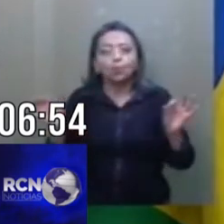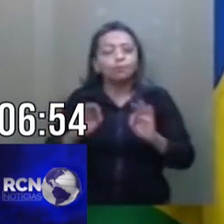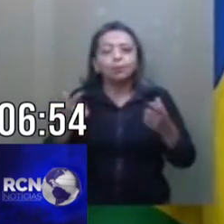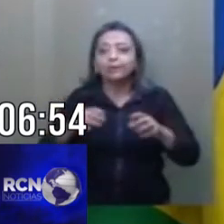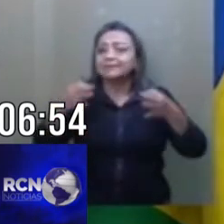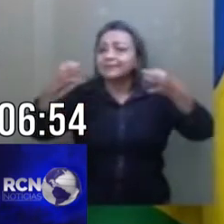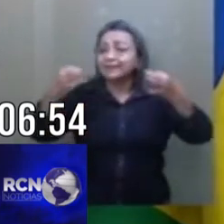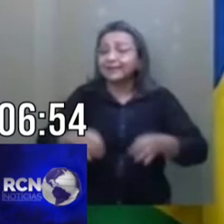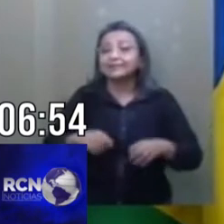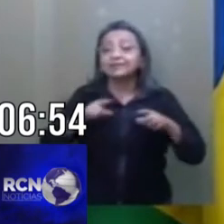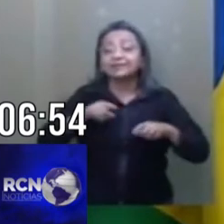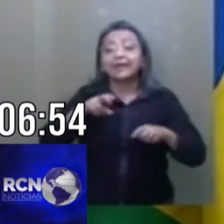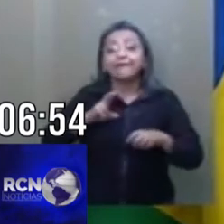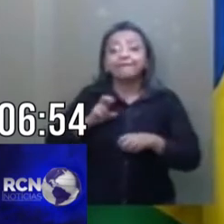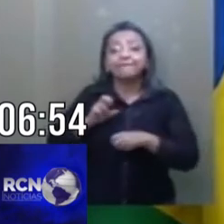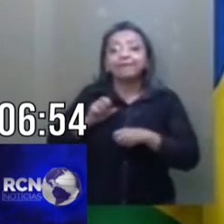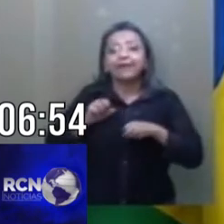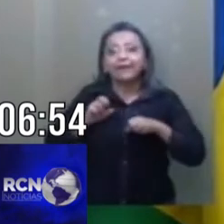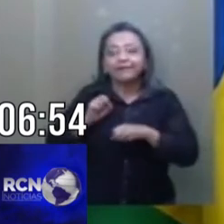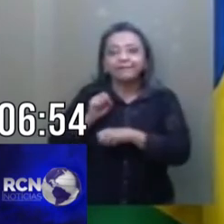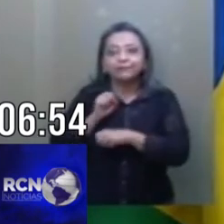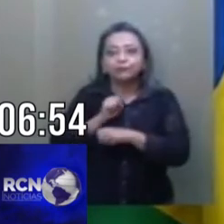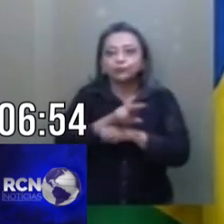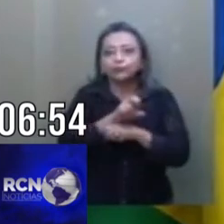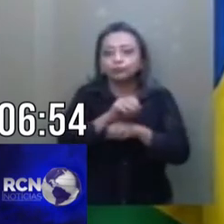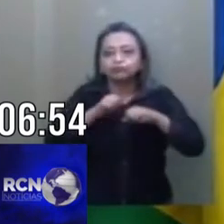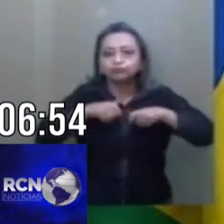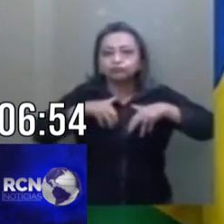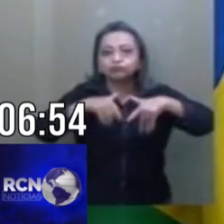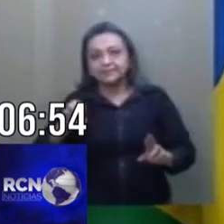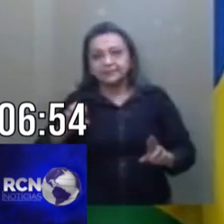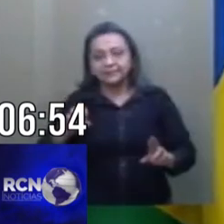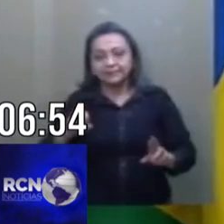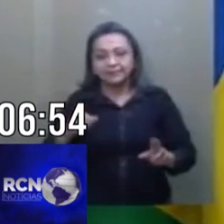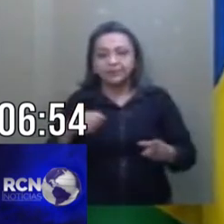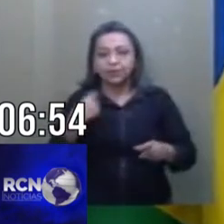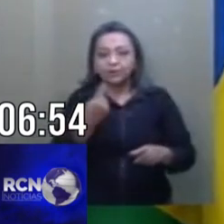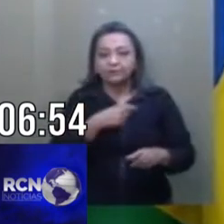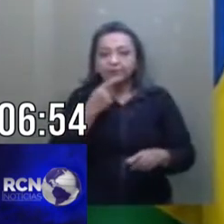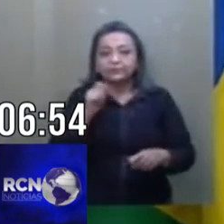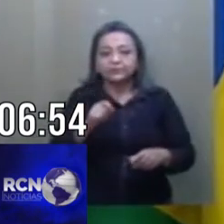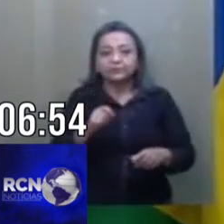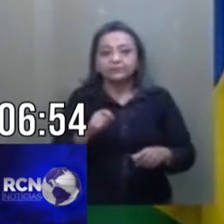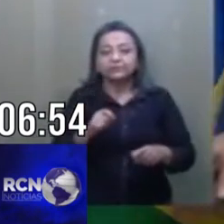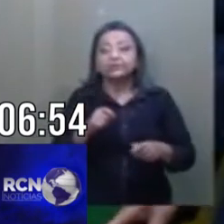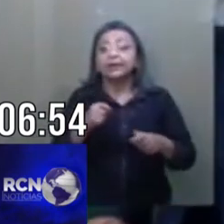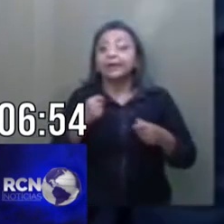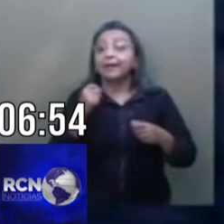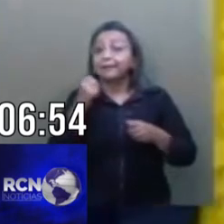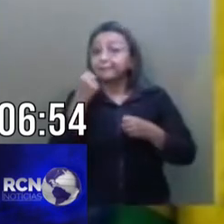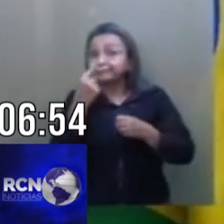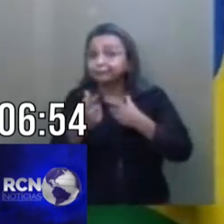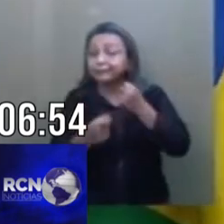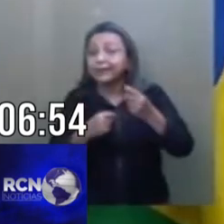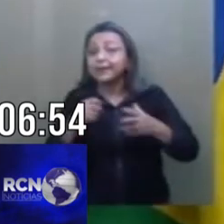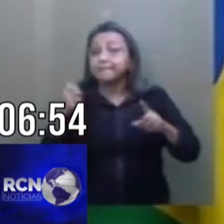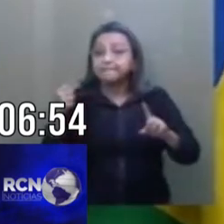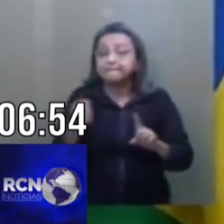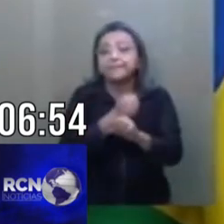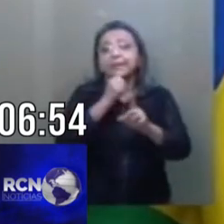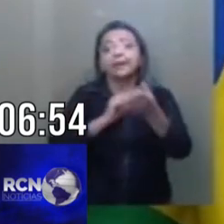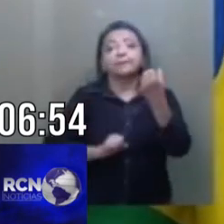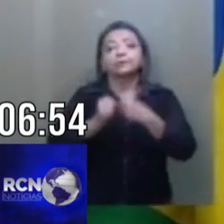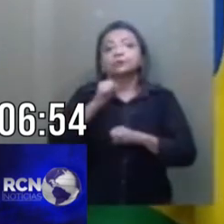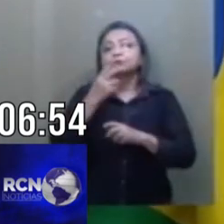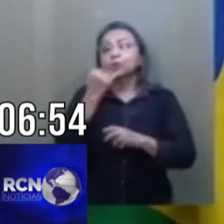de ter fertilizantes para a próxima lavoura de outubro, novembro, dezembro. Estamos falando de algo que impacta a produção de alimentos